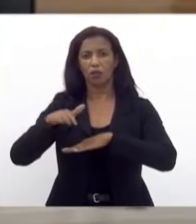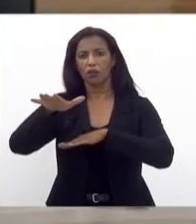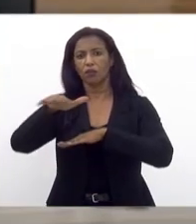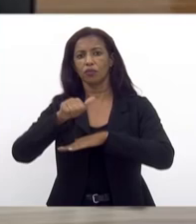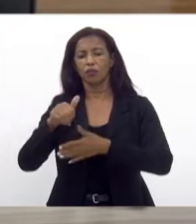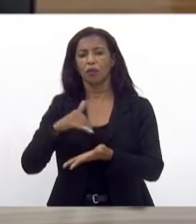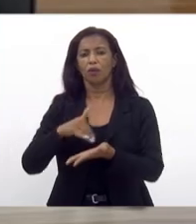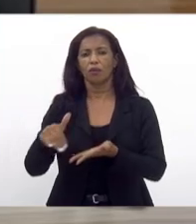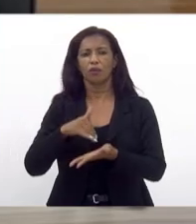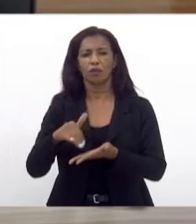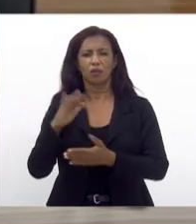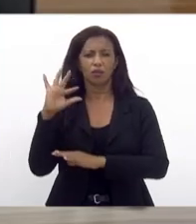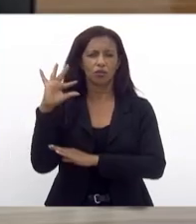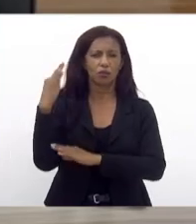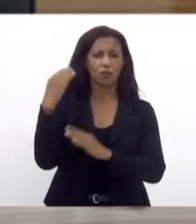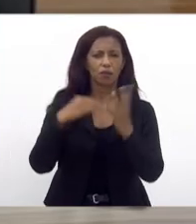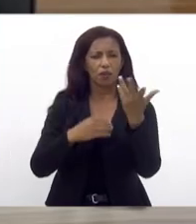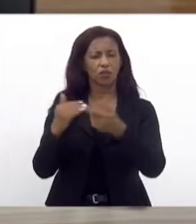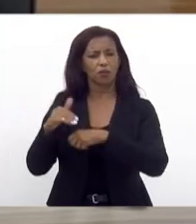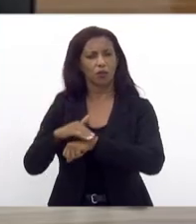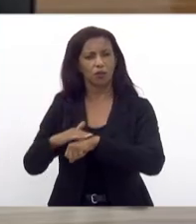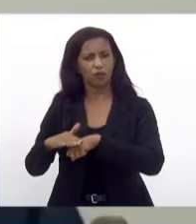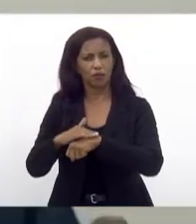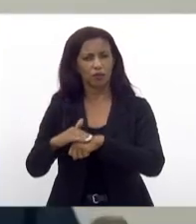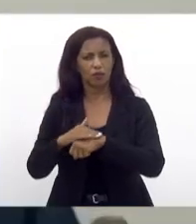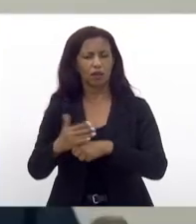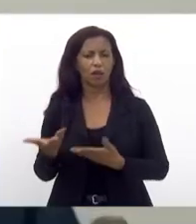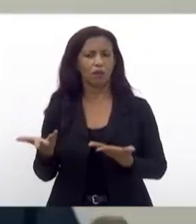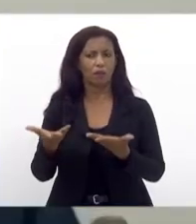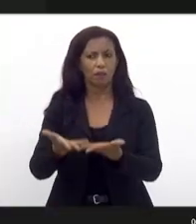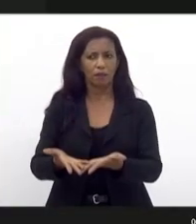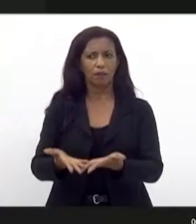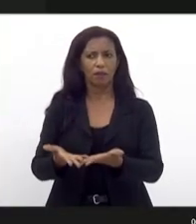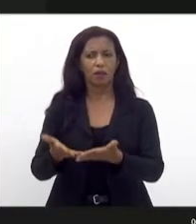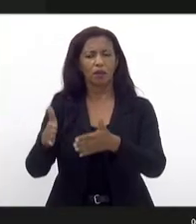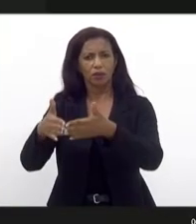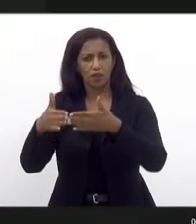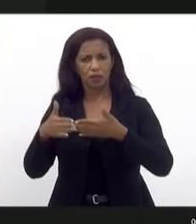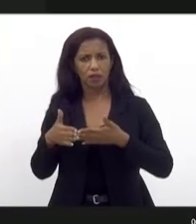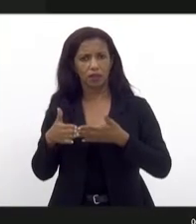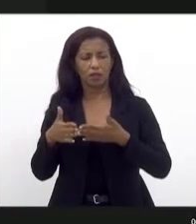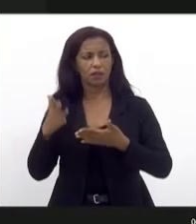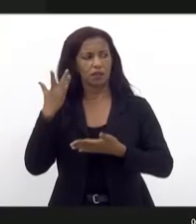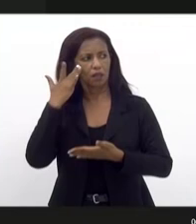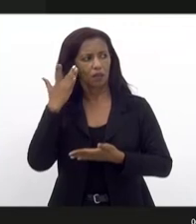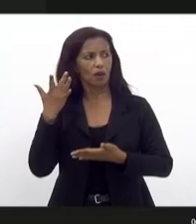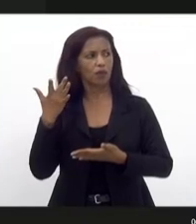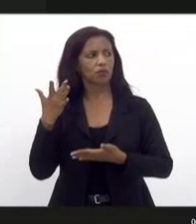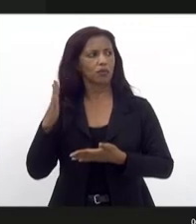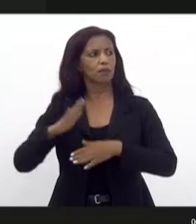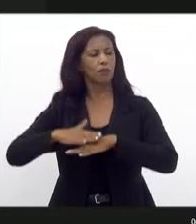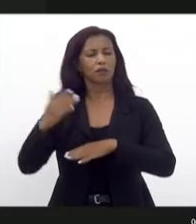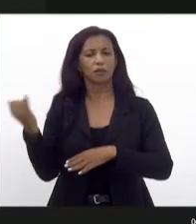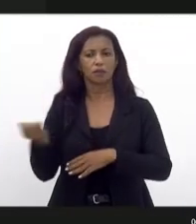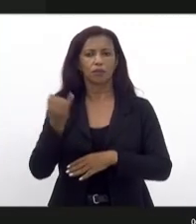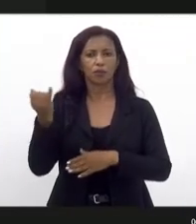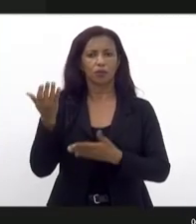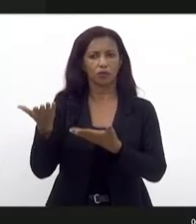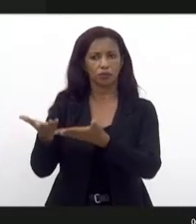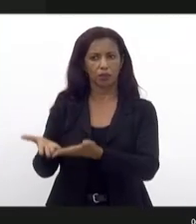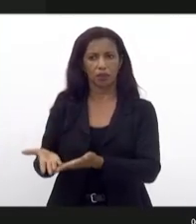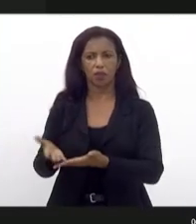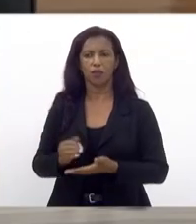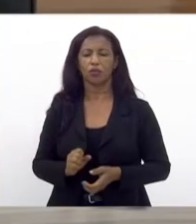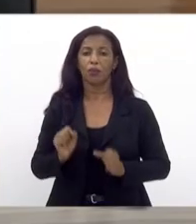o secretário de Meio Ambiente para conversarmos. Para essa coisa da licença, eu acho que é a questão mais crucial para eles.